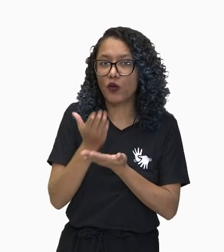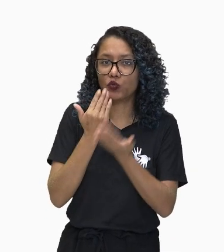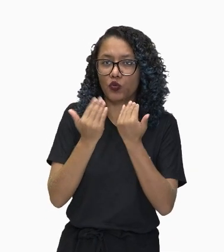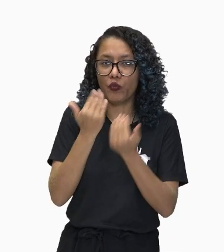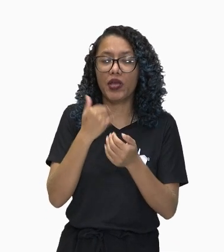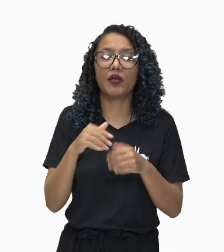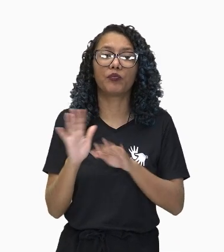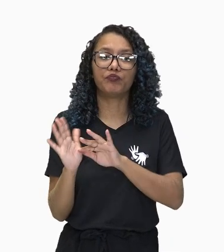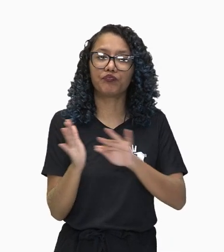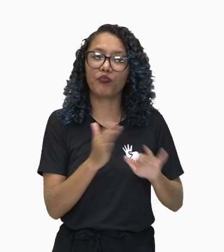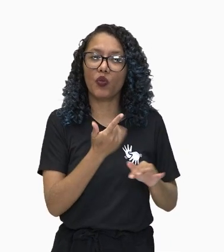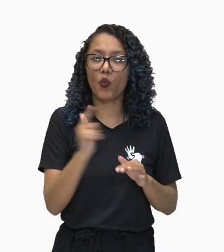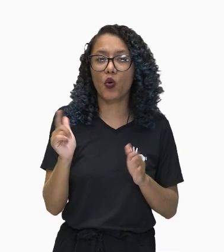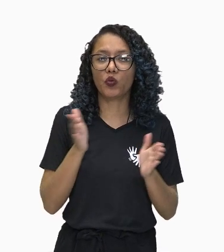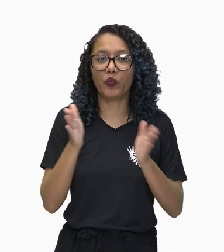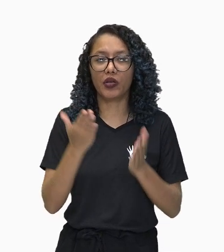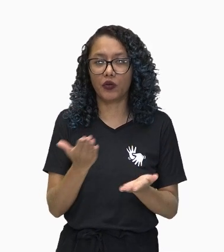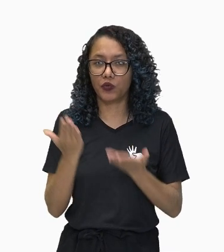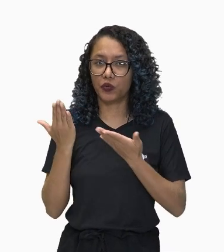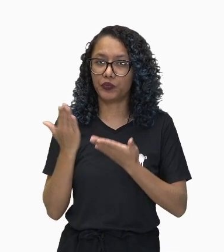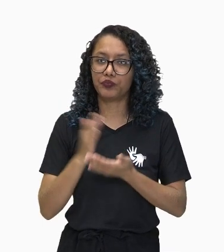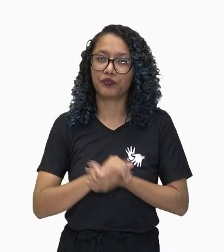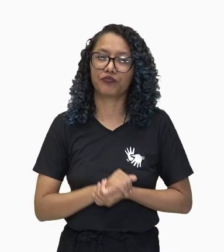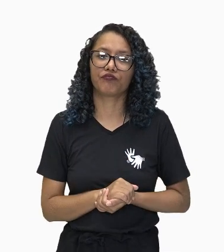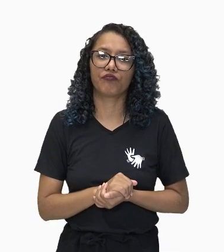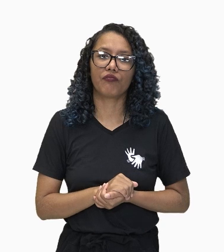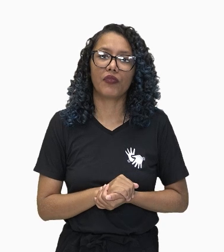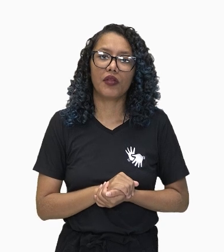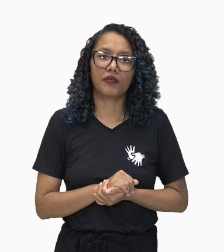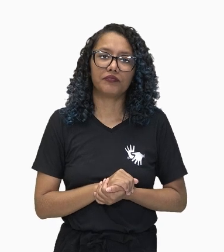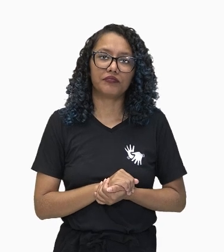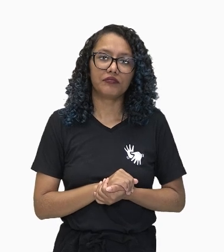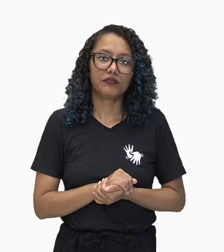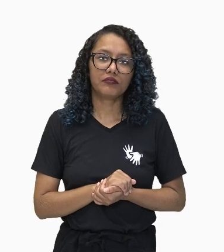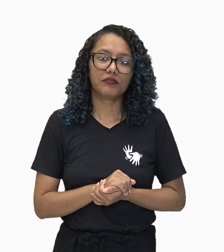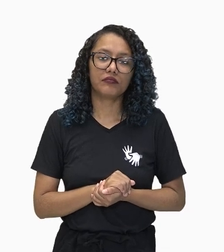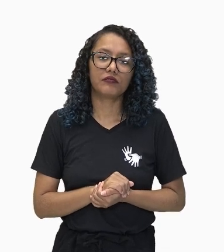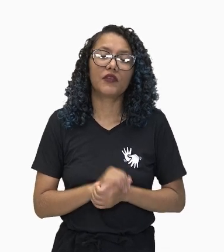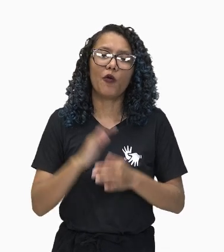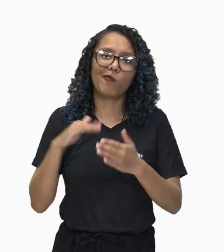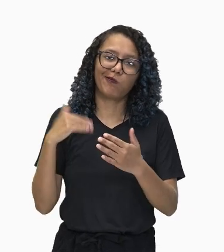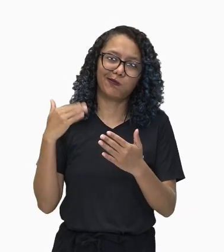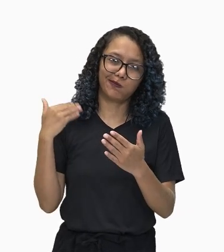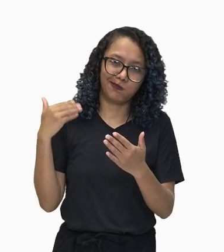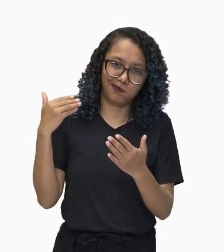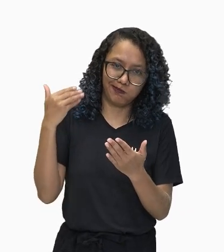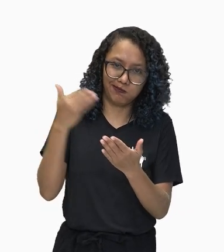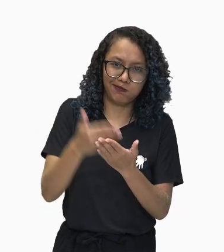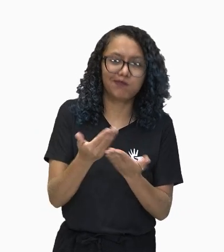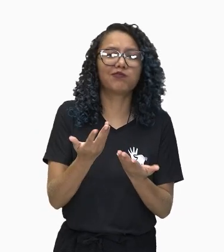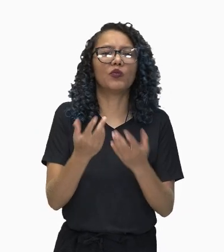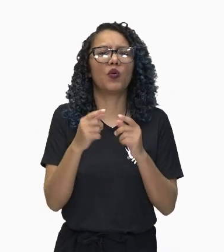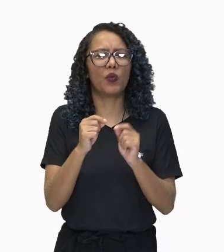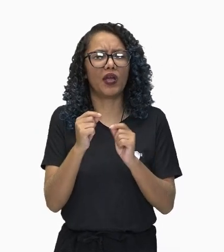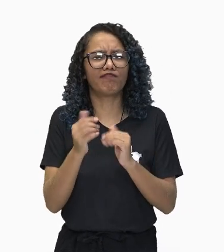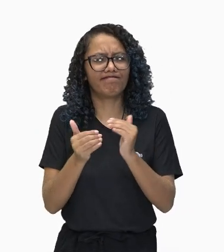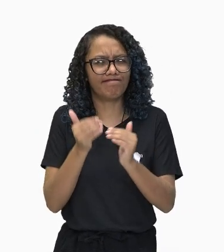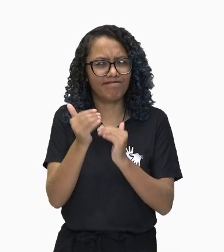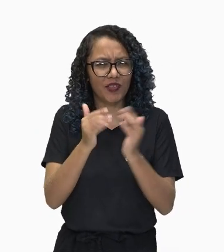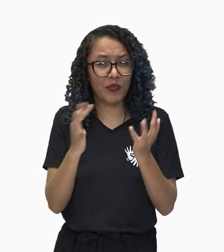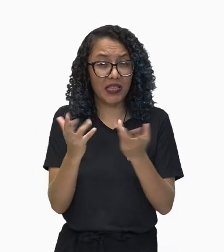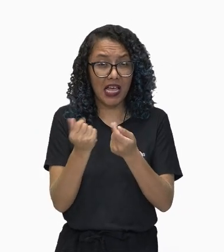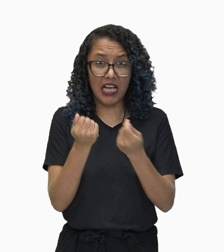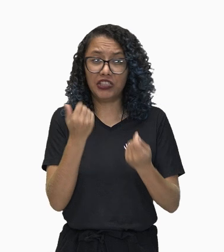neolítico. Ao longo de todo o período paleolítico, o homem desenvolveu uma série de habilidades